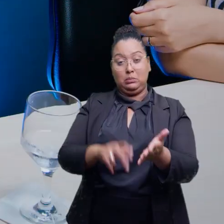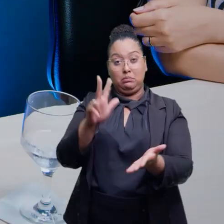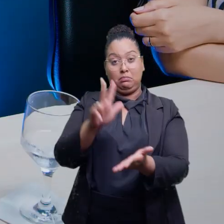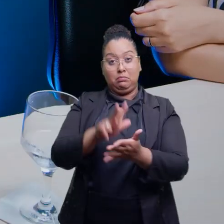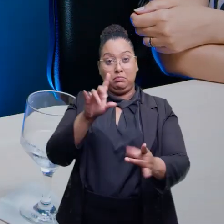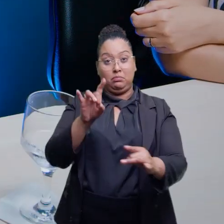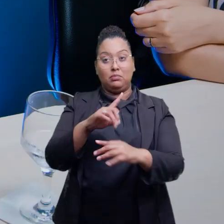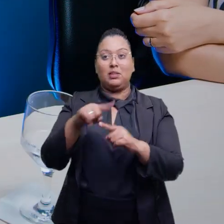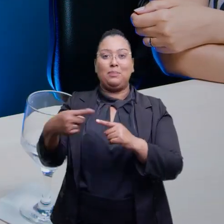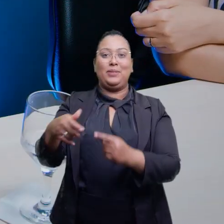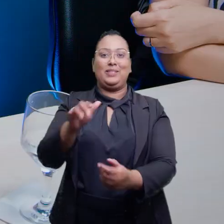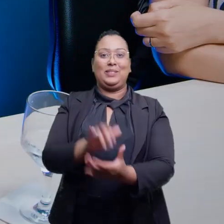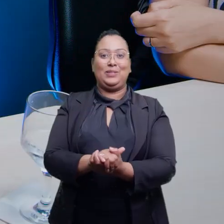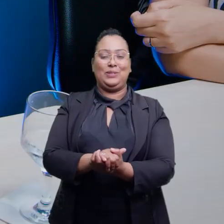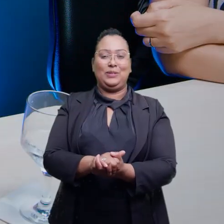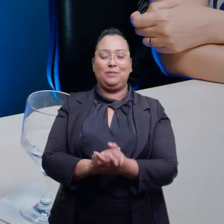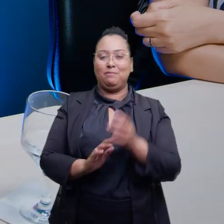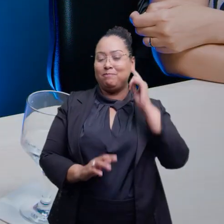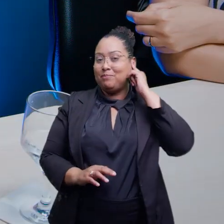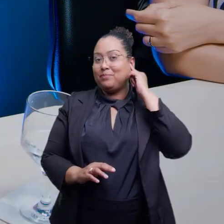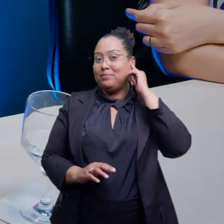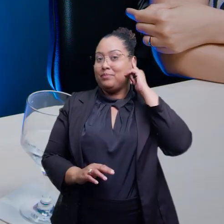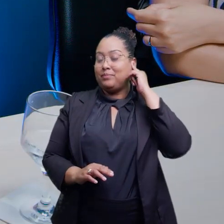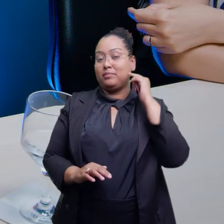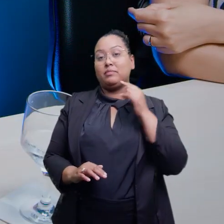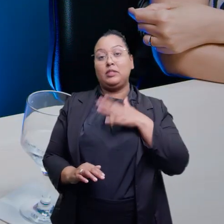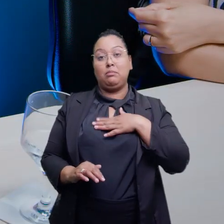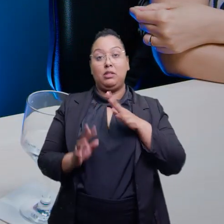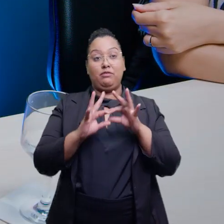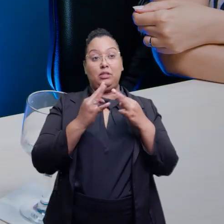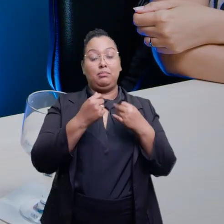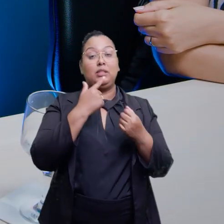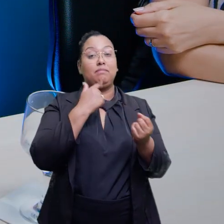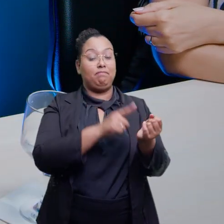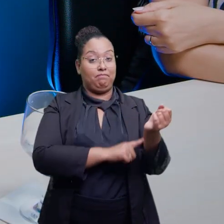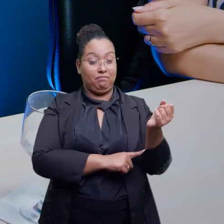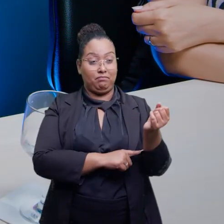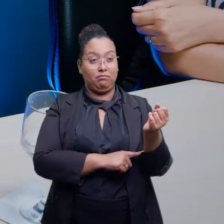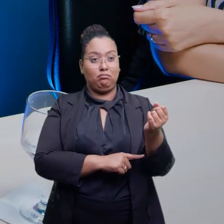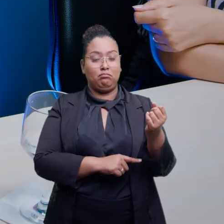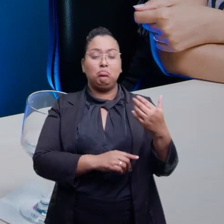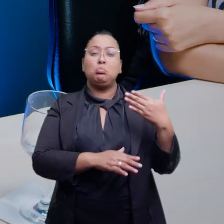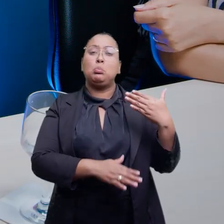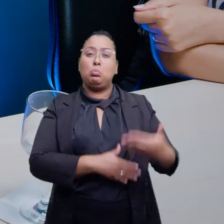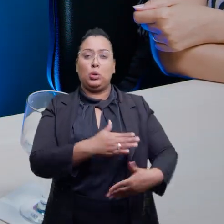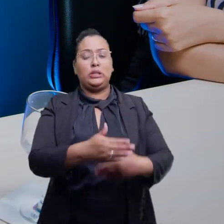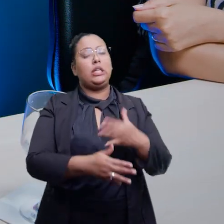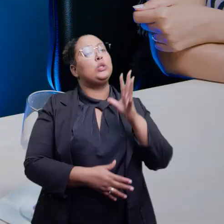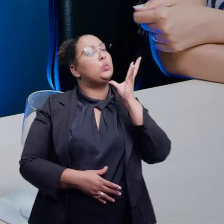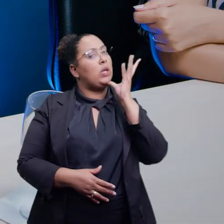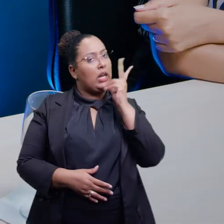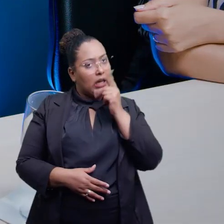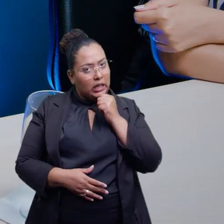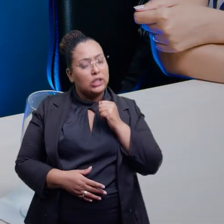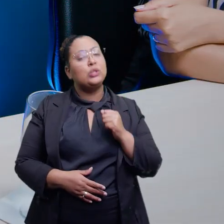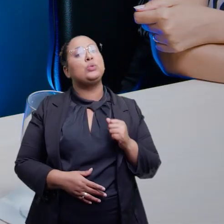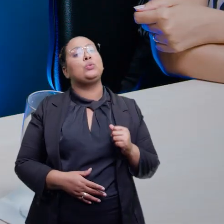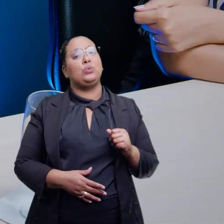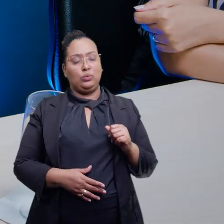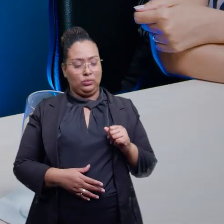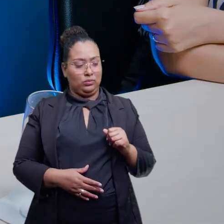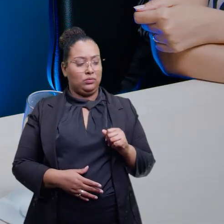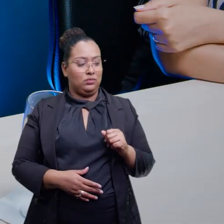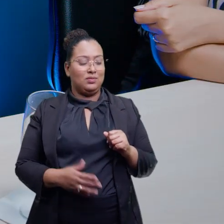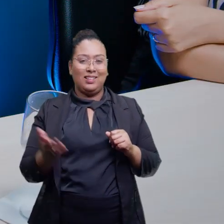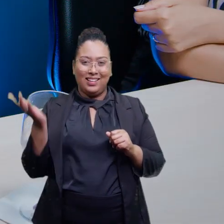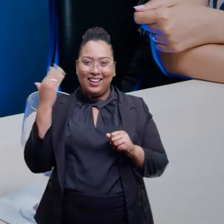da adoção. E conviver com a minha família biológica hoje em dia tá sendo um processo lento, igual eu